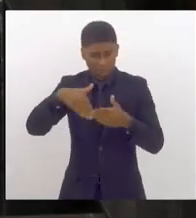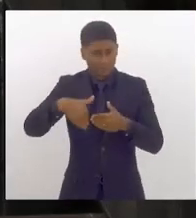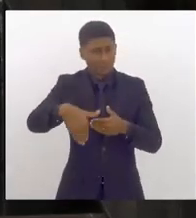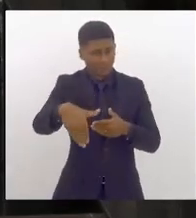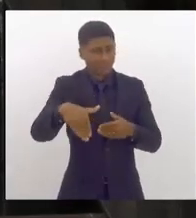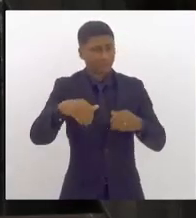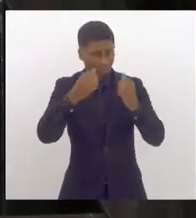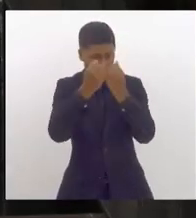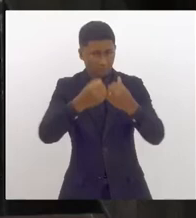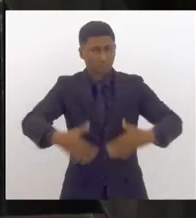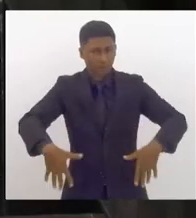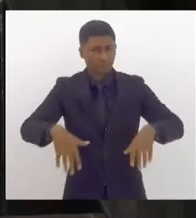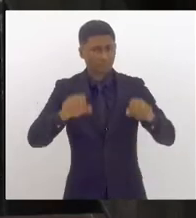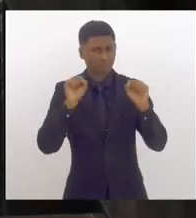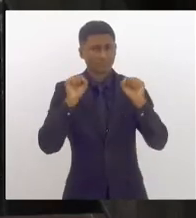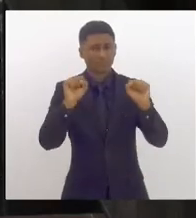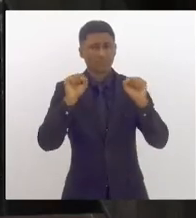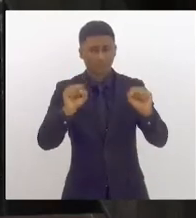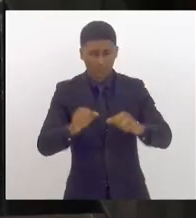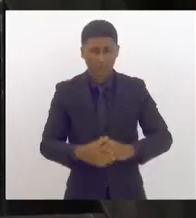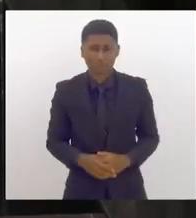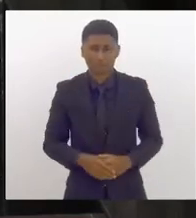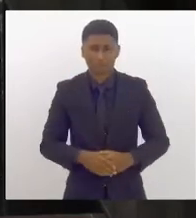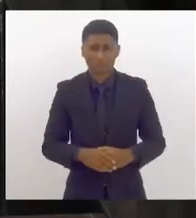também senhora presidente que